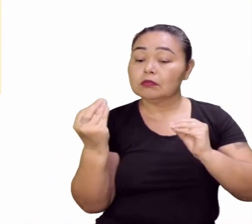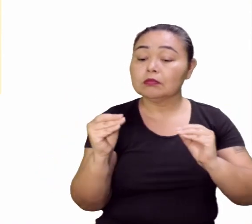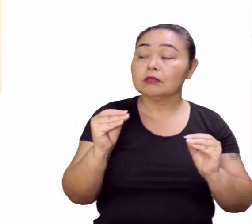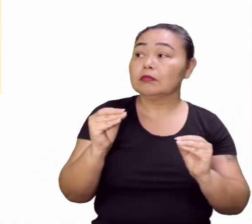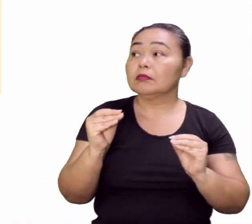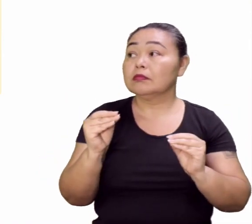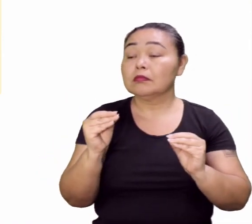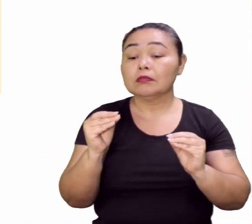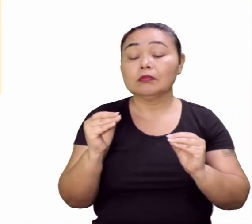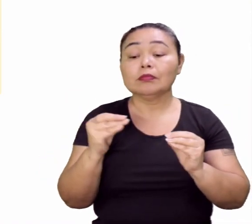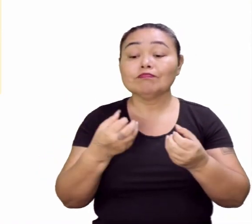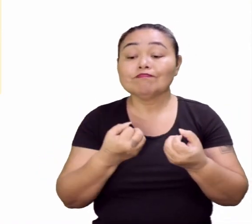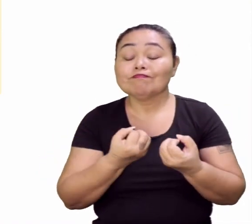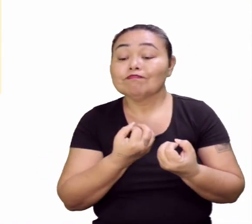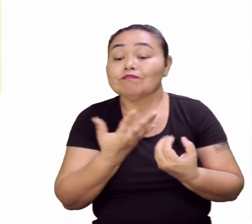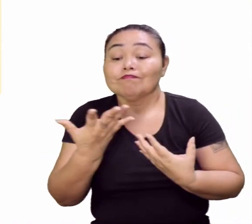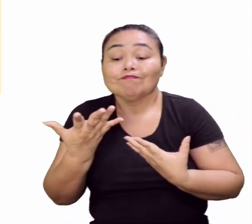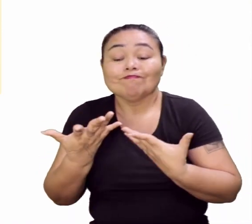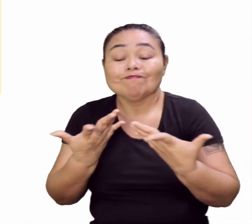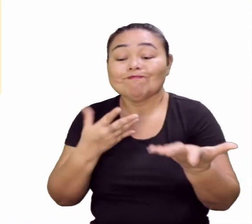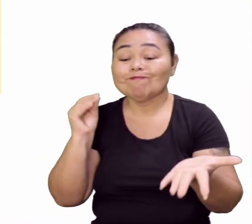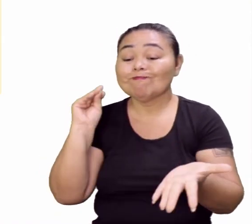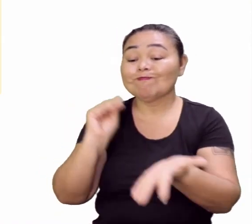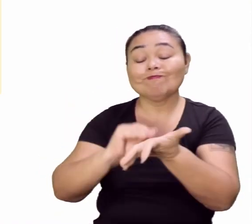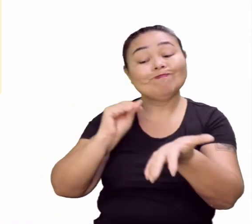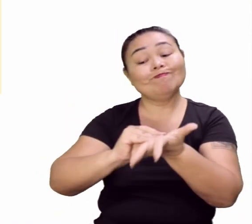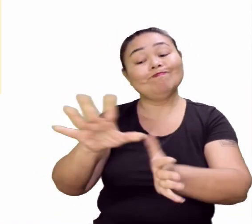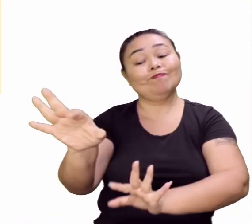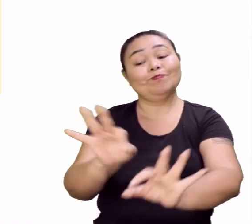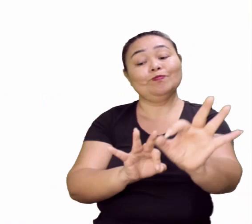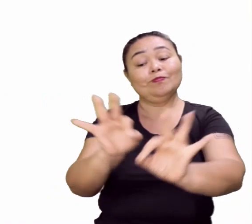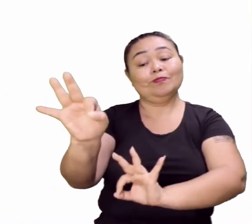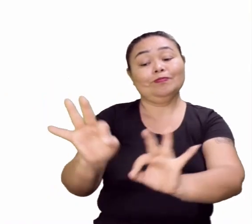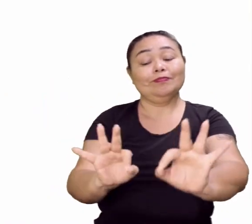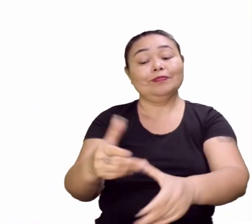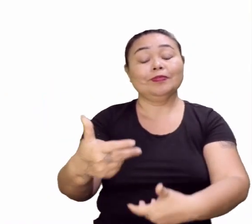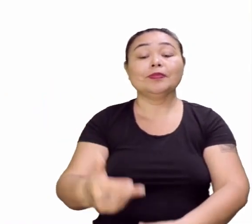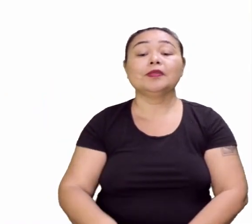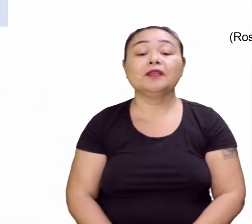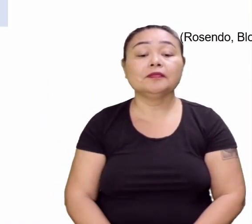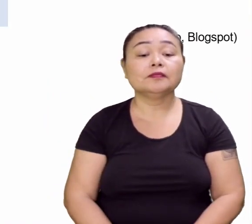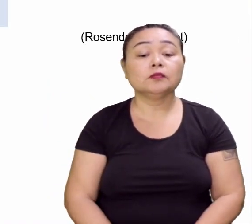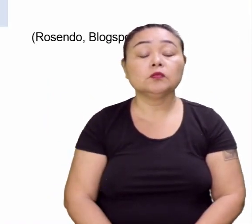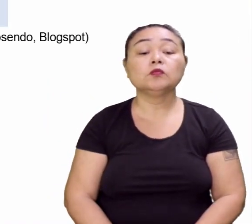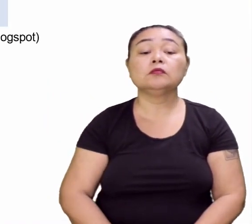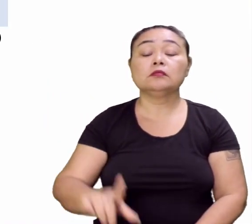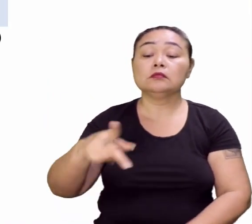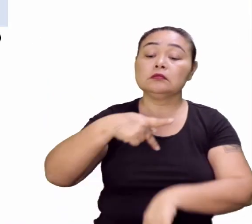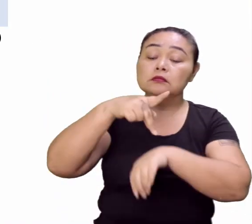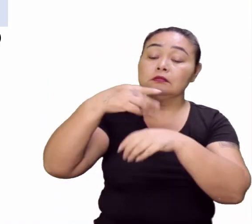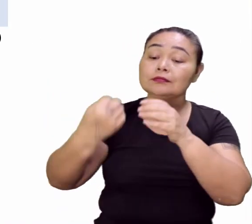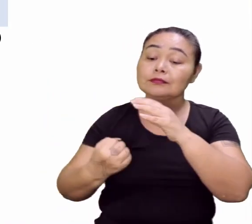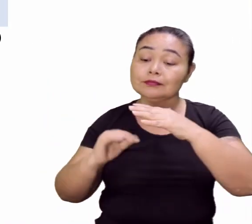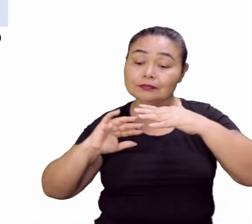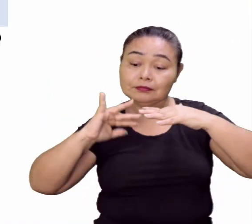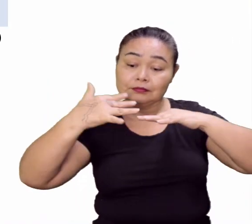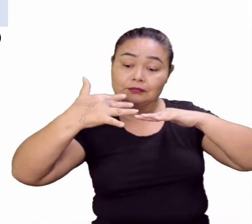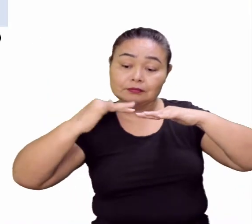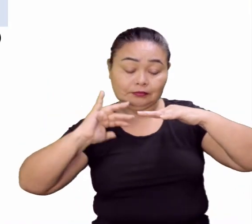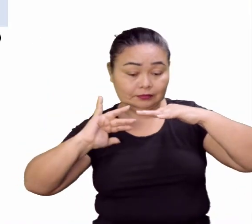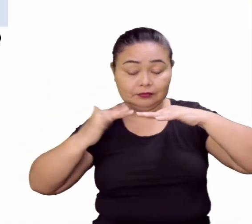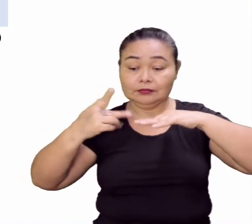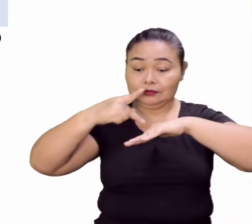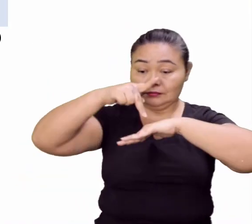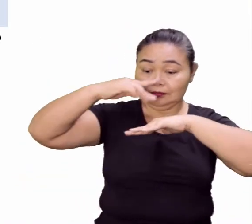forma espontânea, sem qualquer planejamento, né? Perfeito. Então, nos países emergentes,